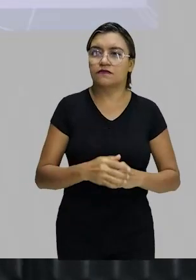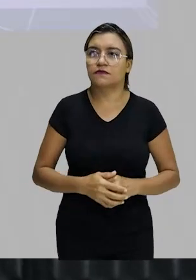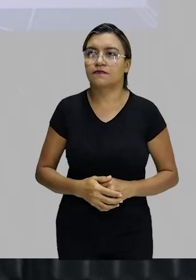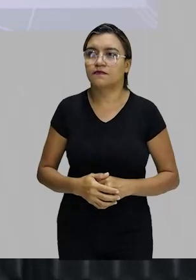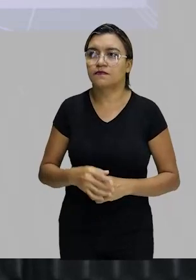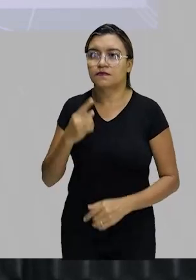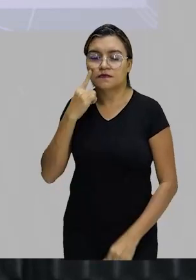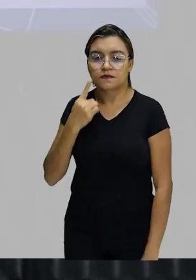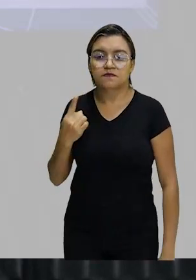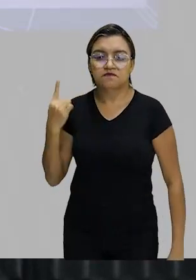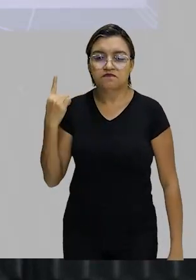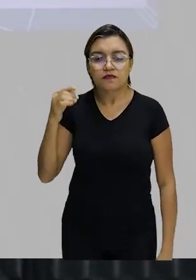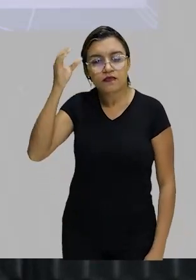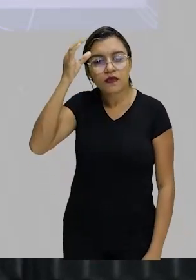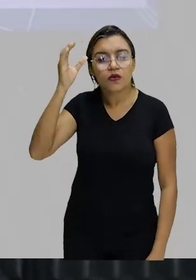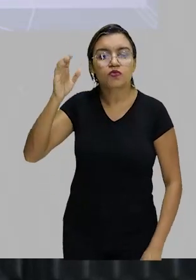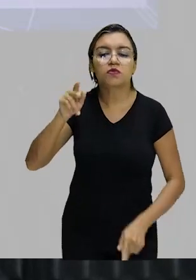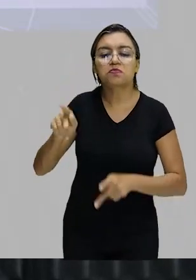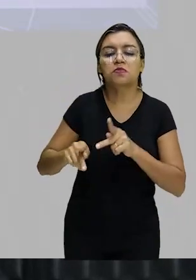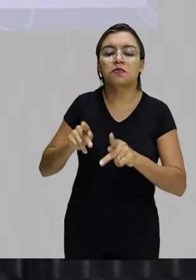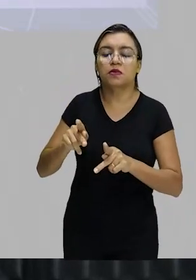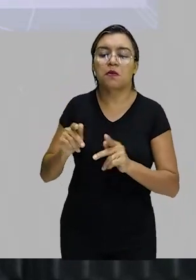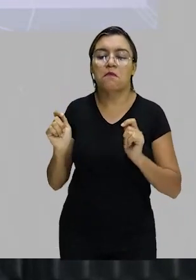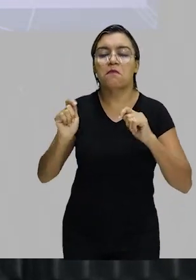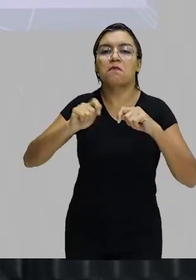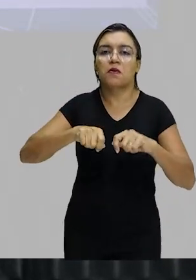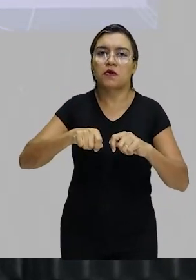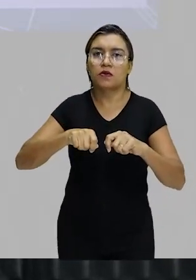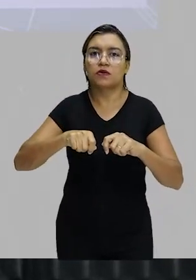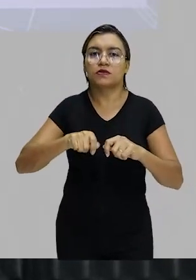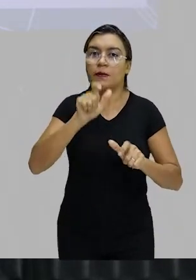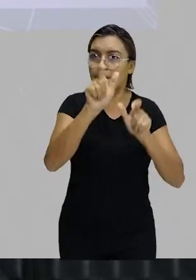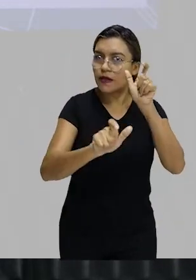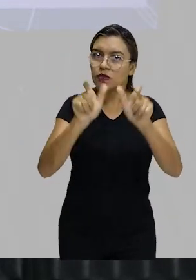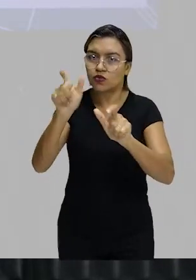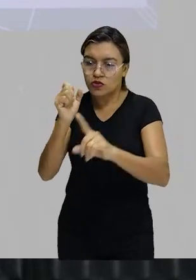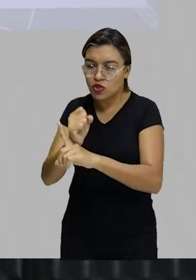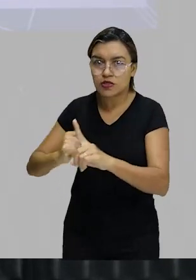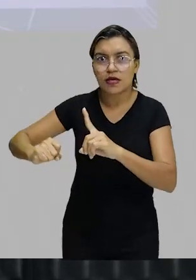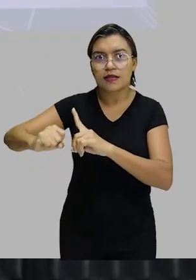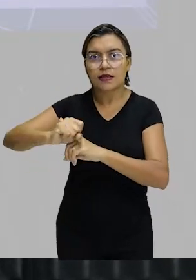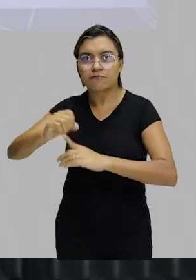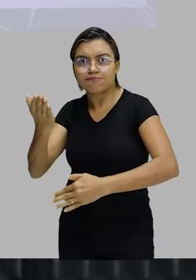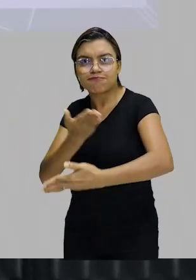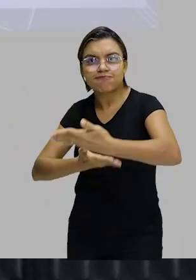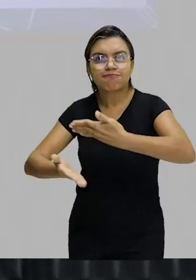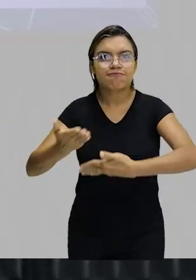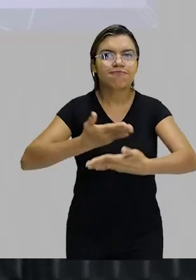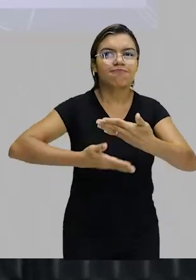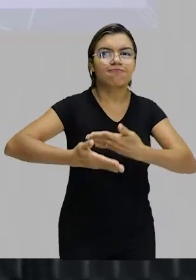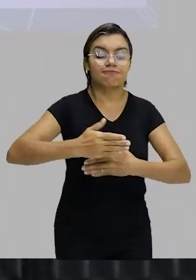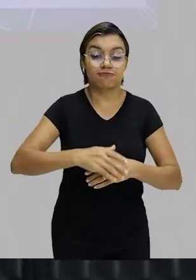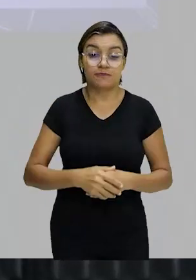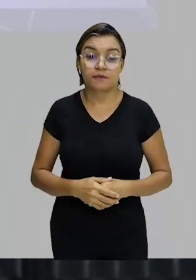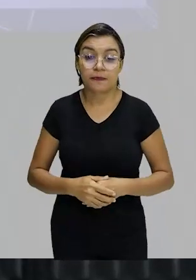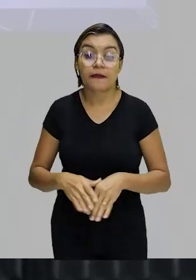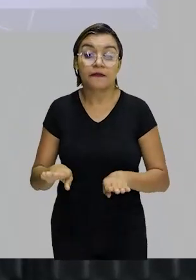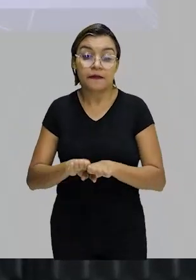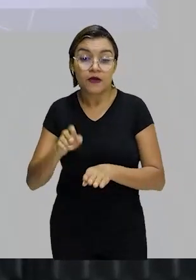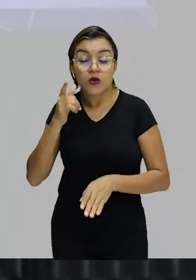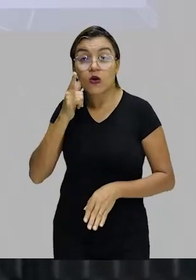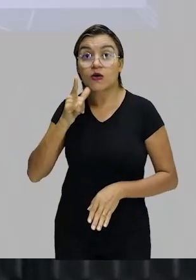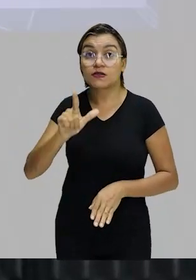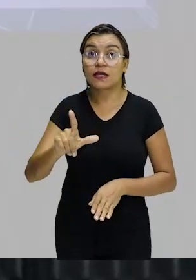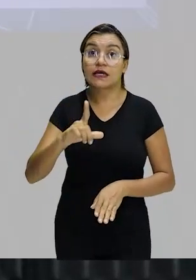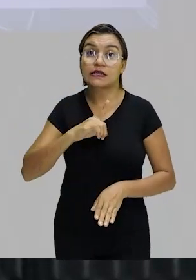social interaction, a cultura popular ela possibilita a interação social. Promote self-awareness, ela consegue promover